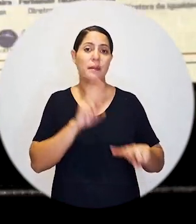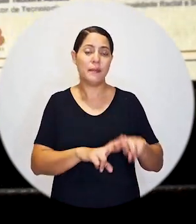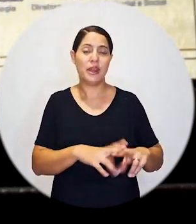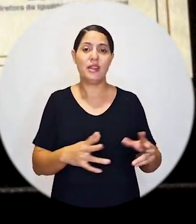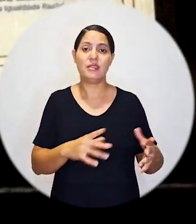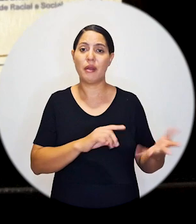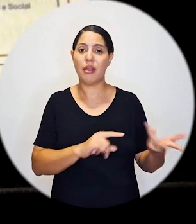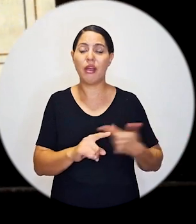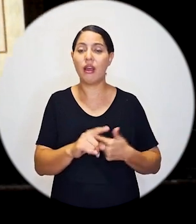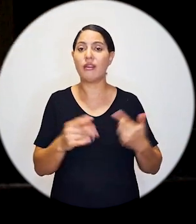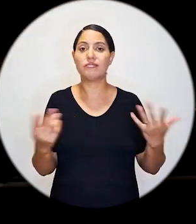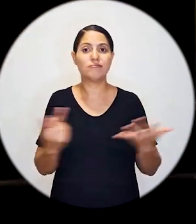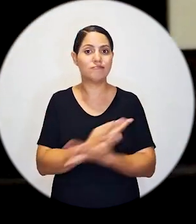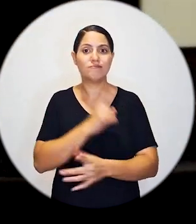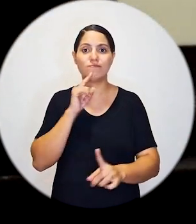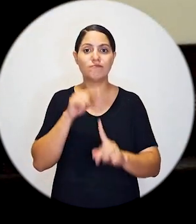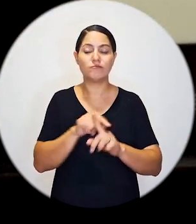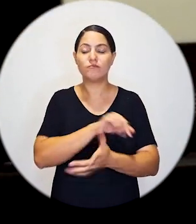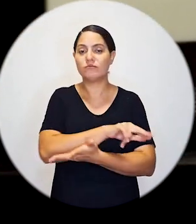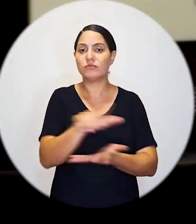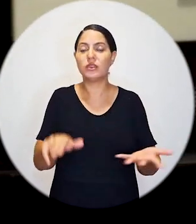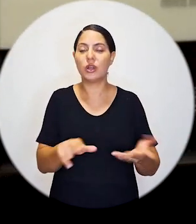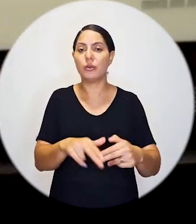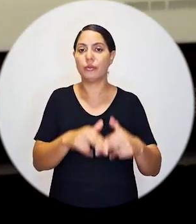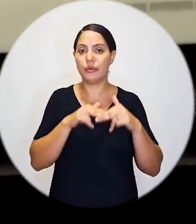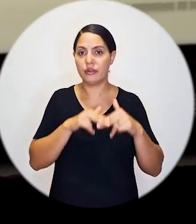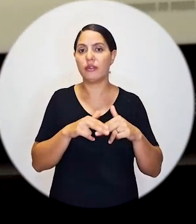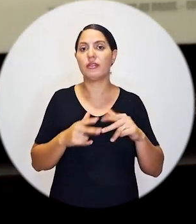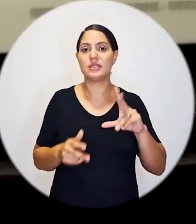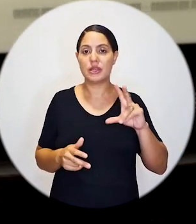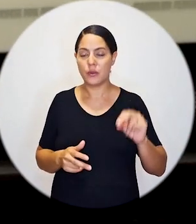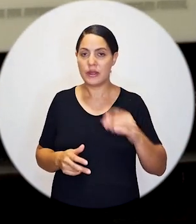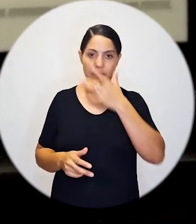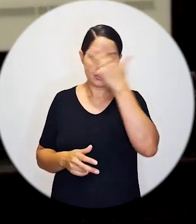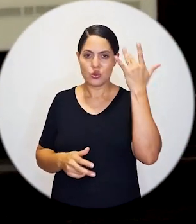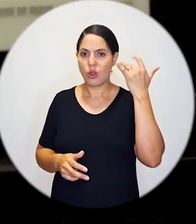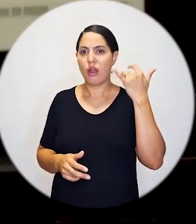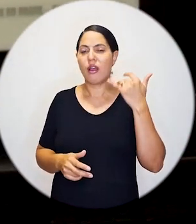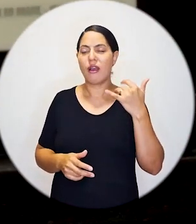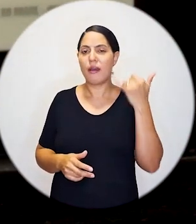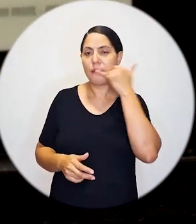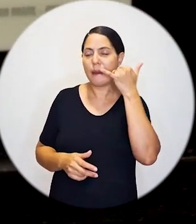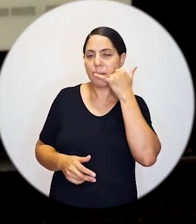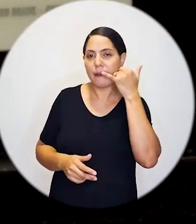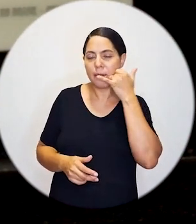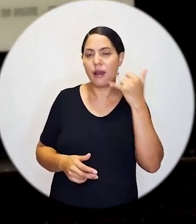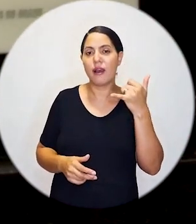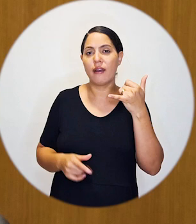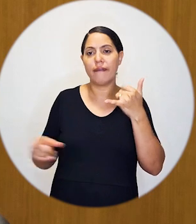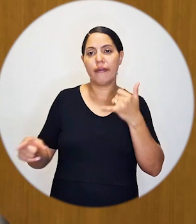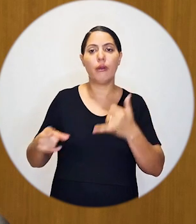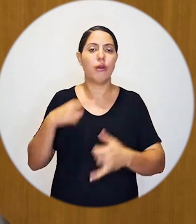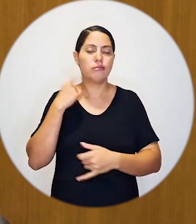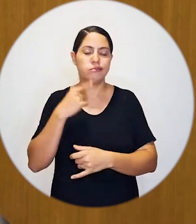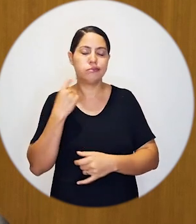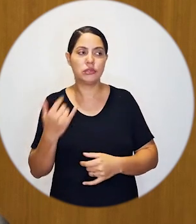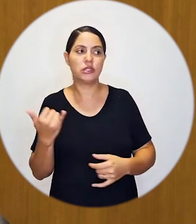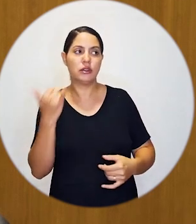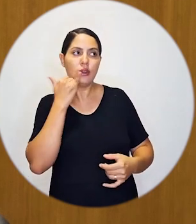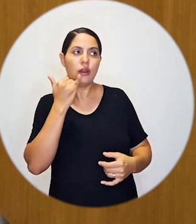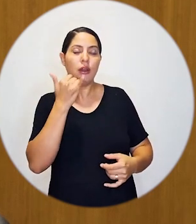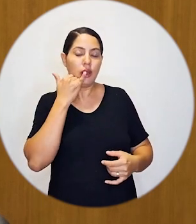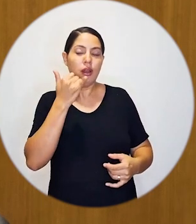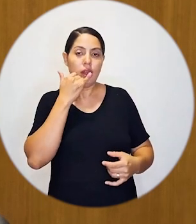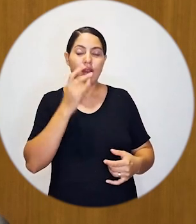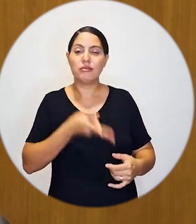O advogado que recebe 50 telefonemas por semana do parente do cliente que está preso. Então eu trouxe